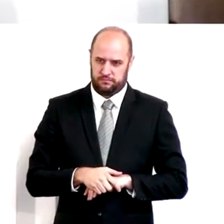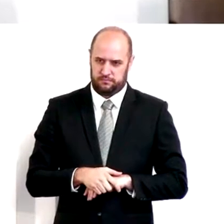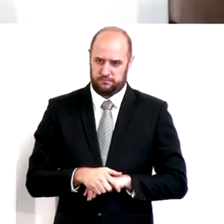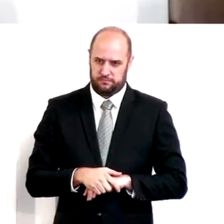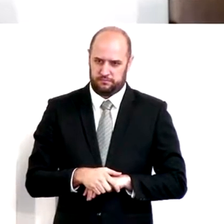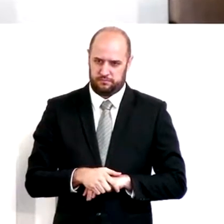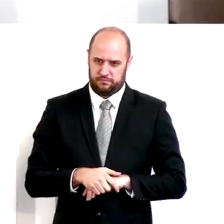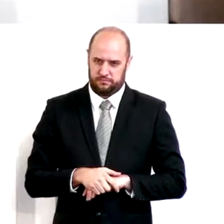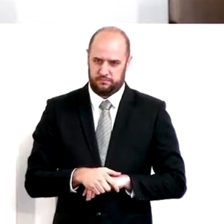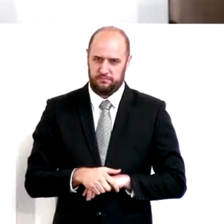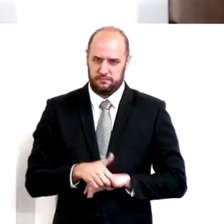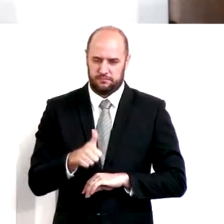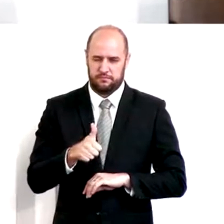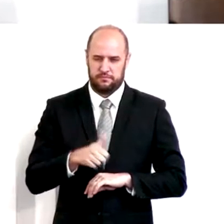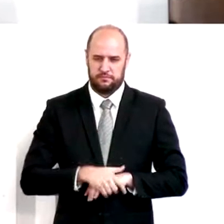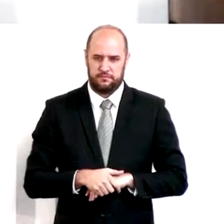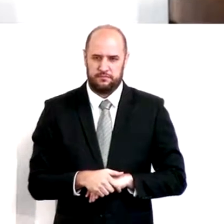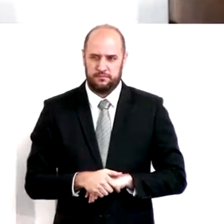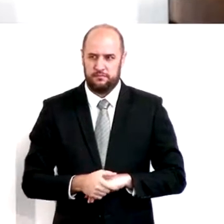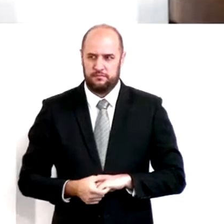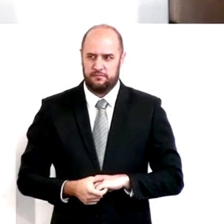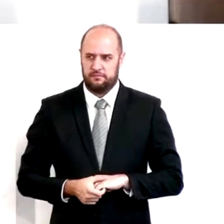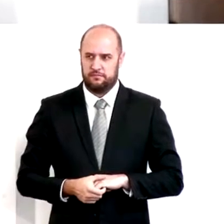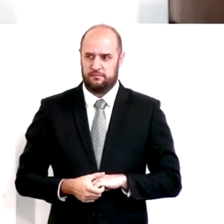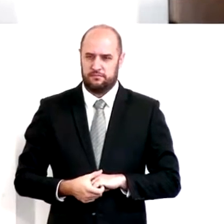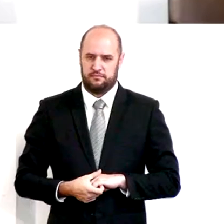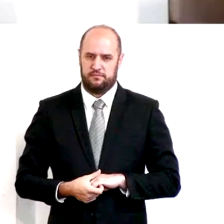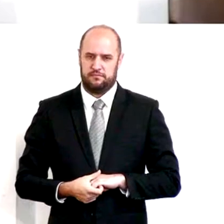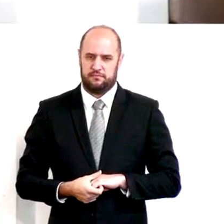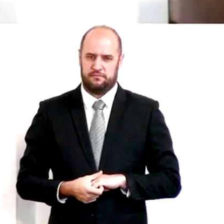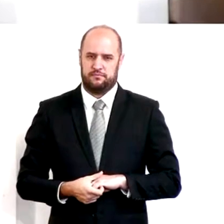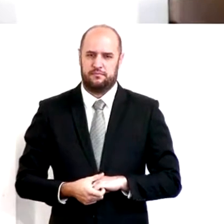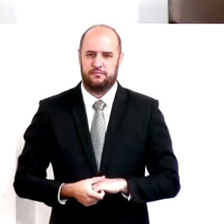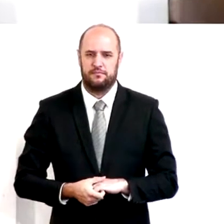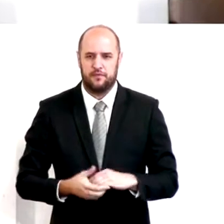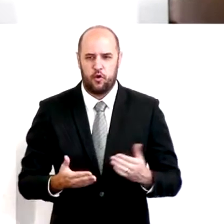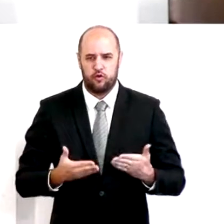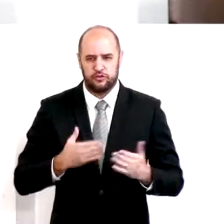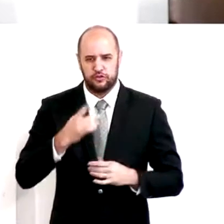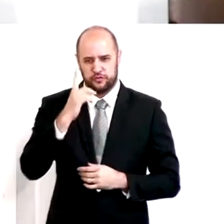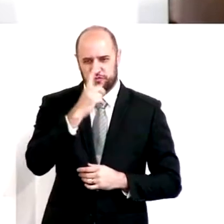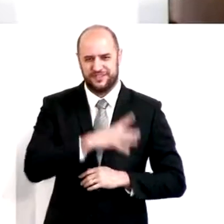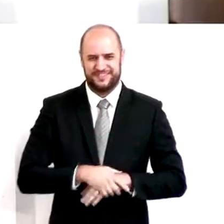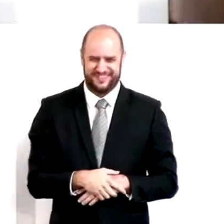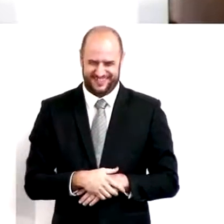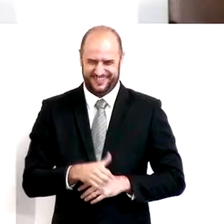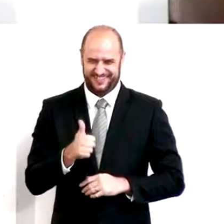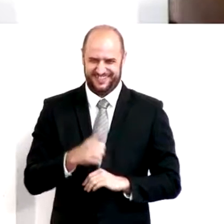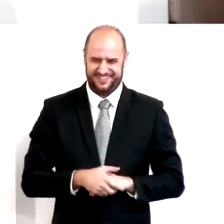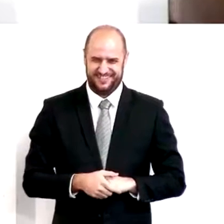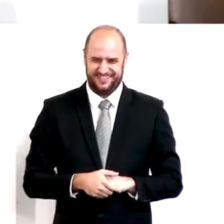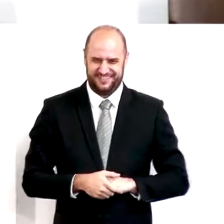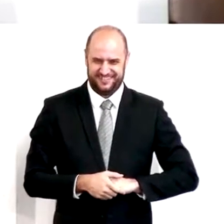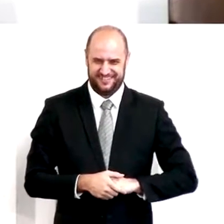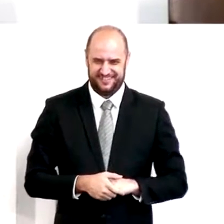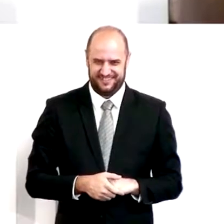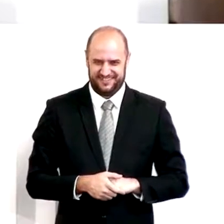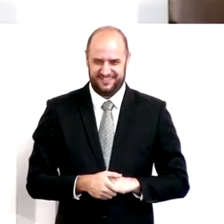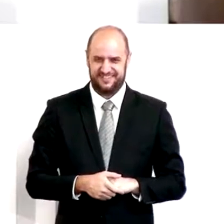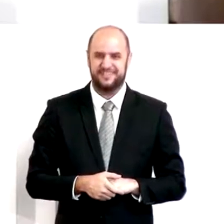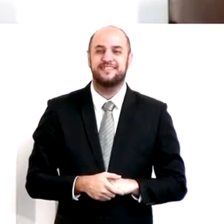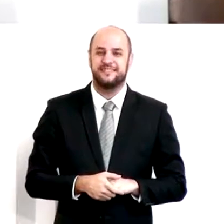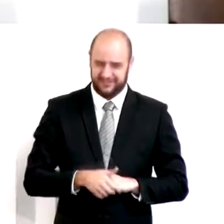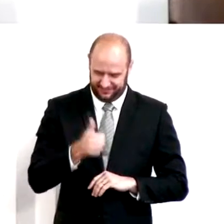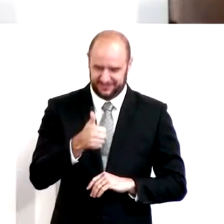com o perfume, aí você não quer sair mais desse jardim. Hoje pela manhã, quando eu vinha chegando à igreja, deixei o